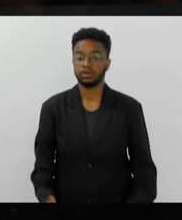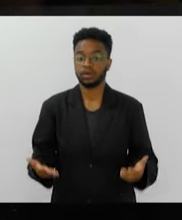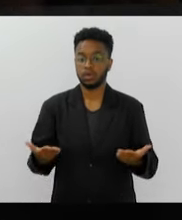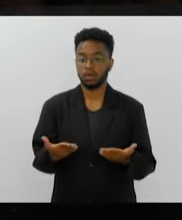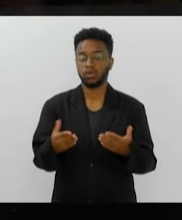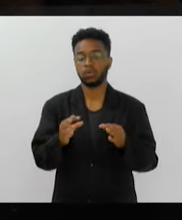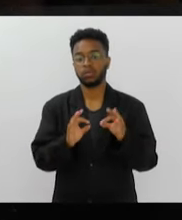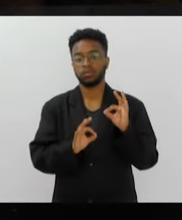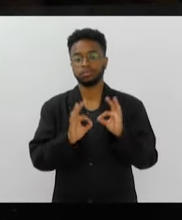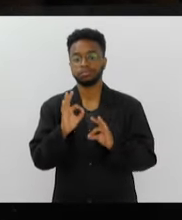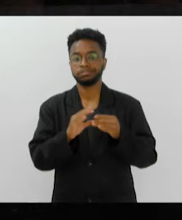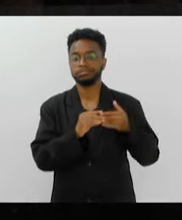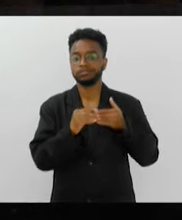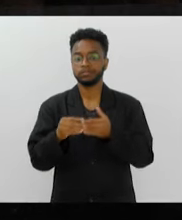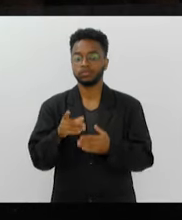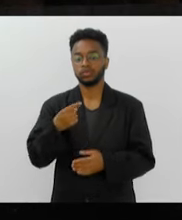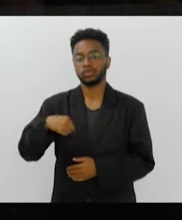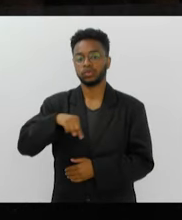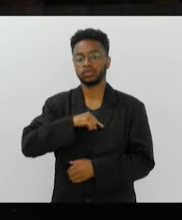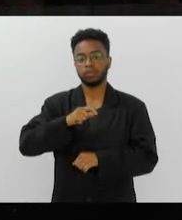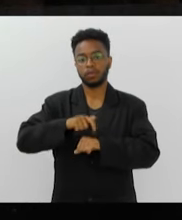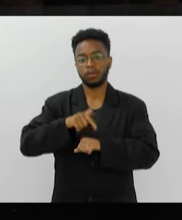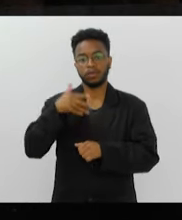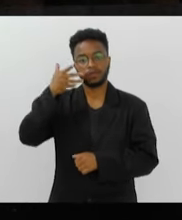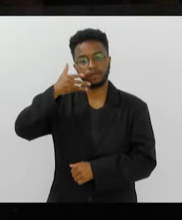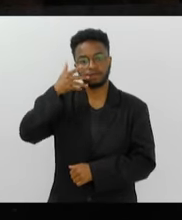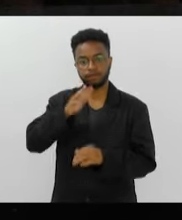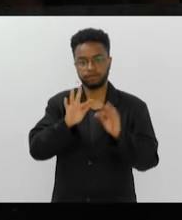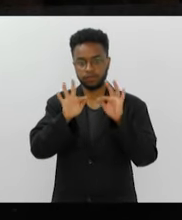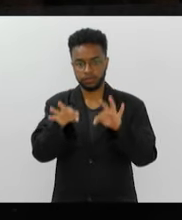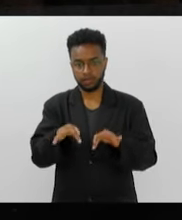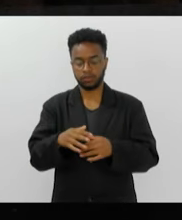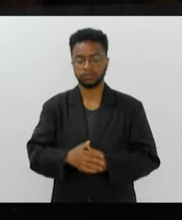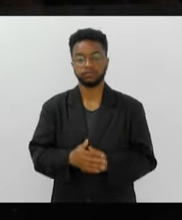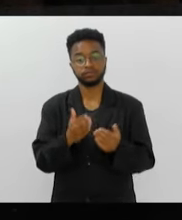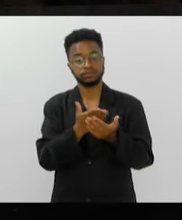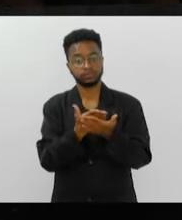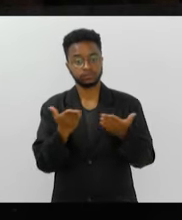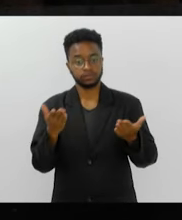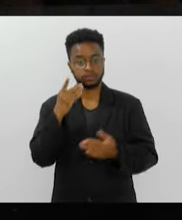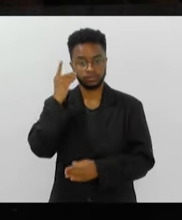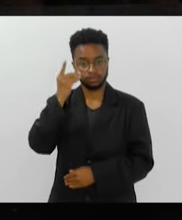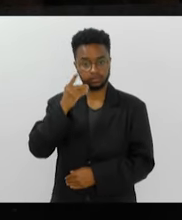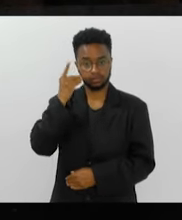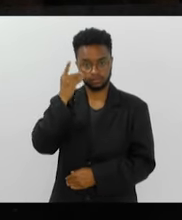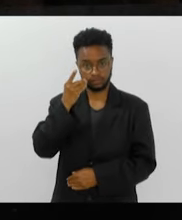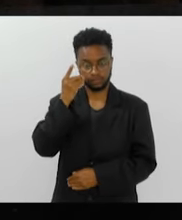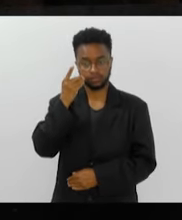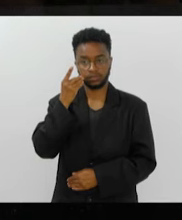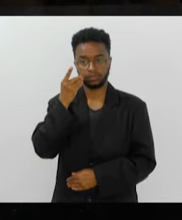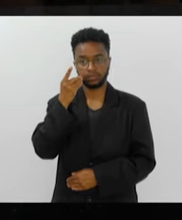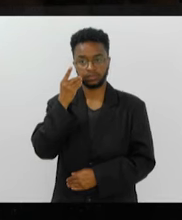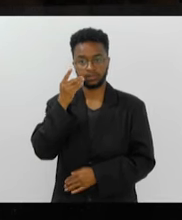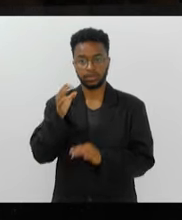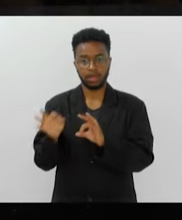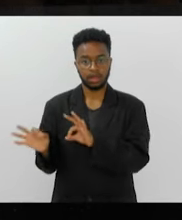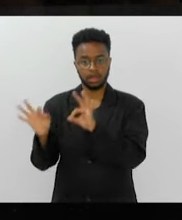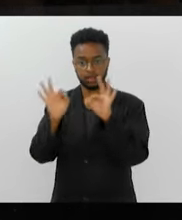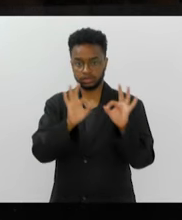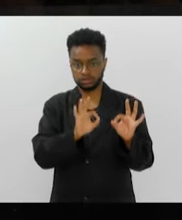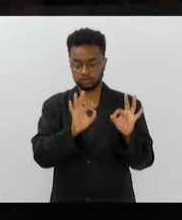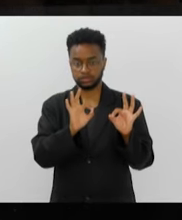nosso expediente final senhoras e senhores deputados que nos